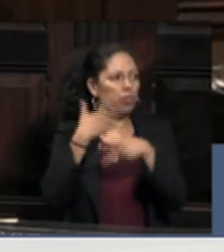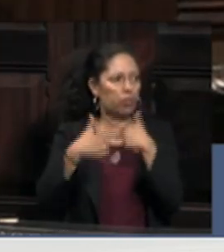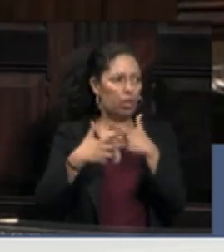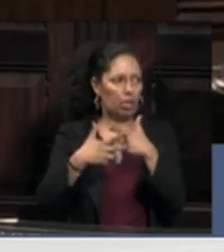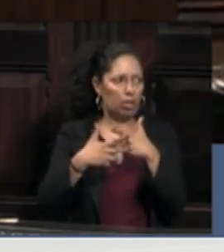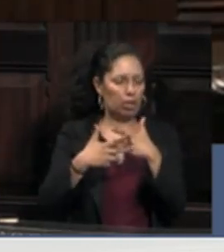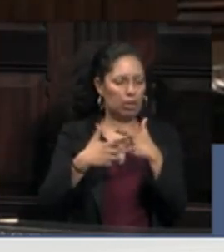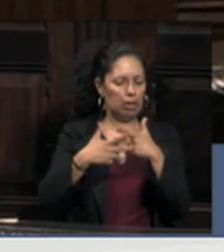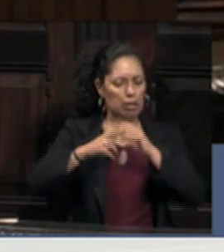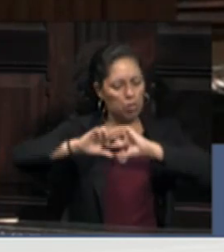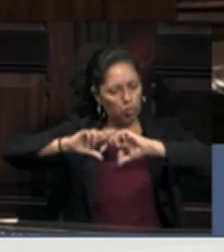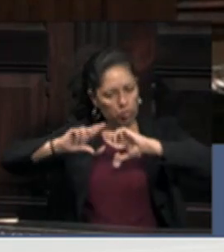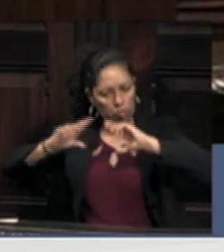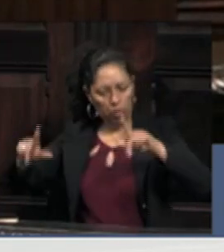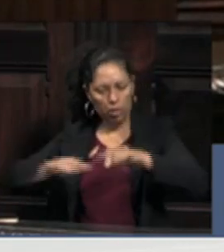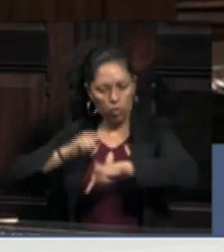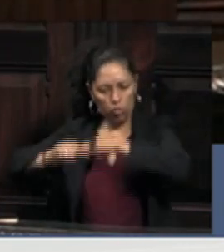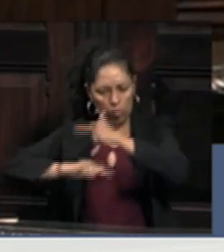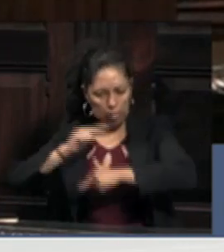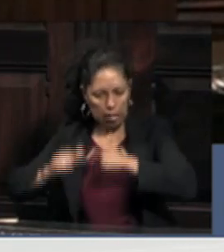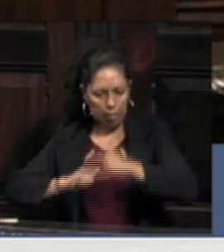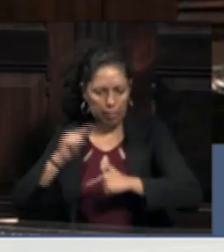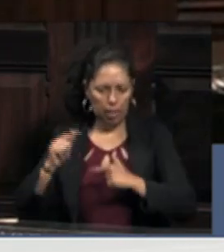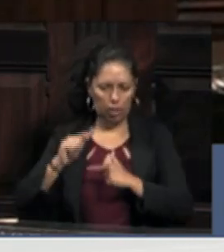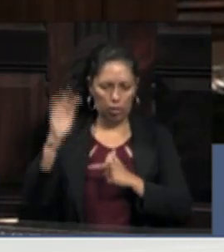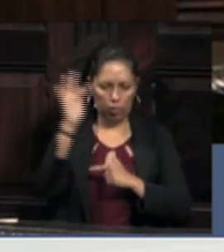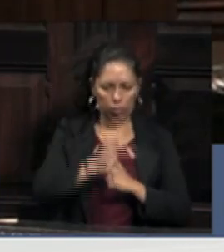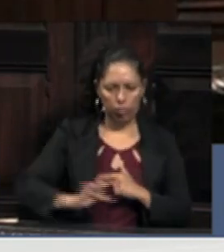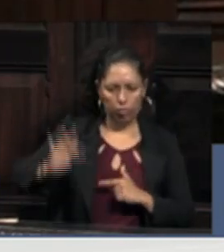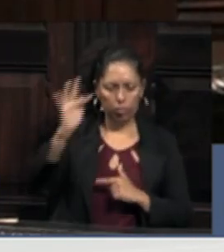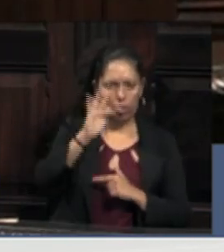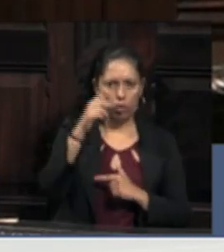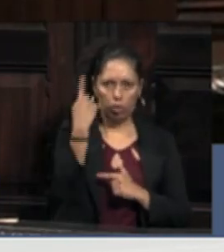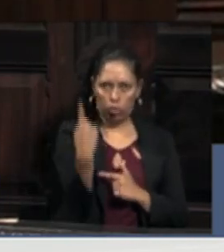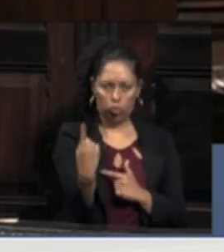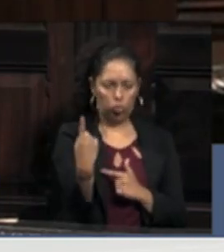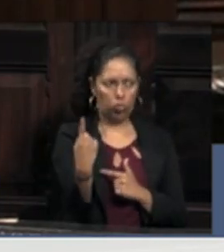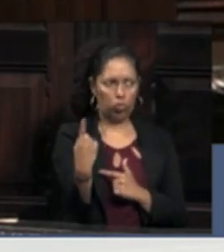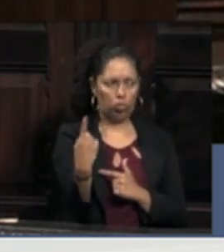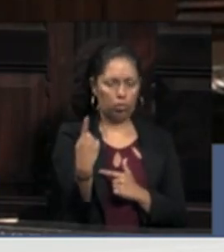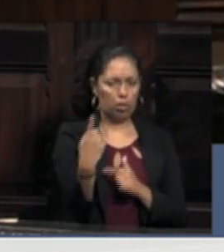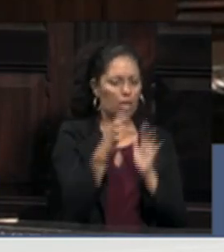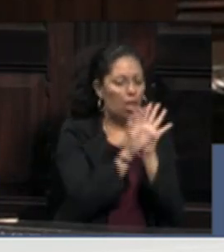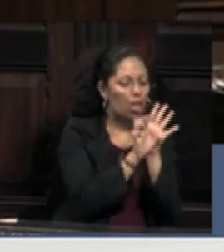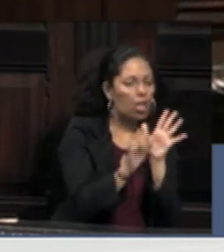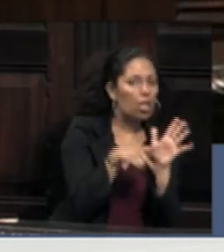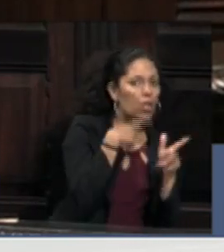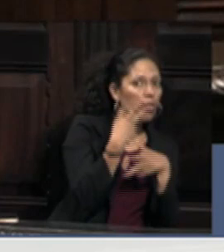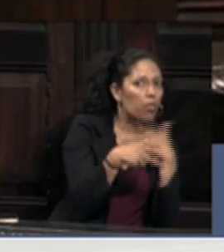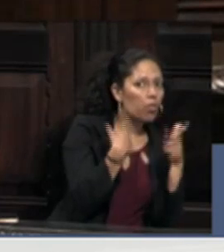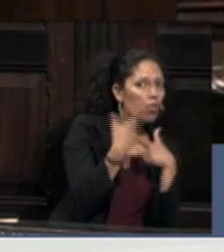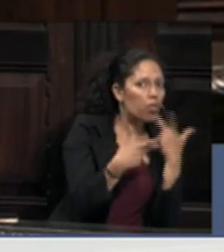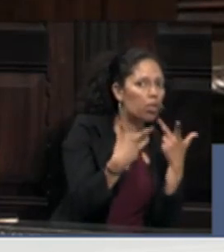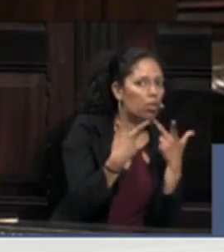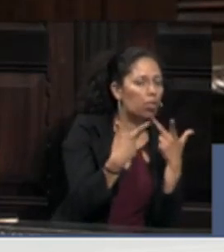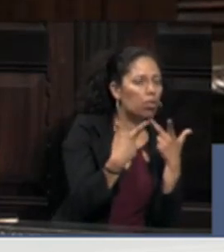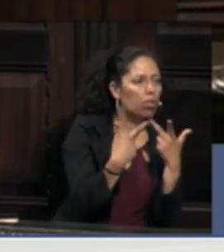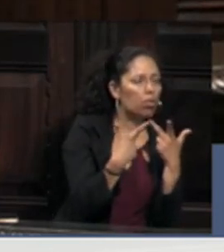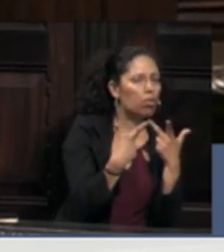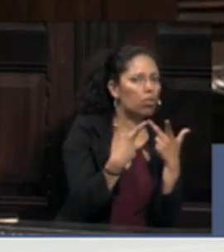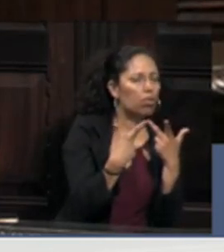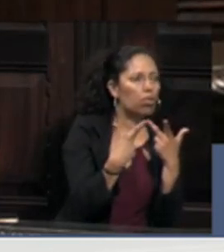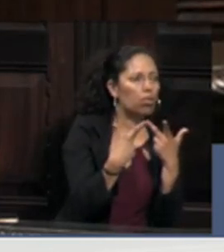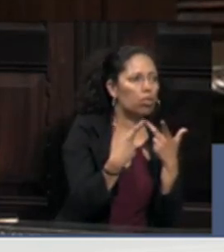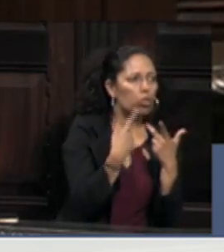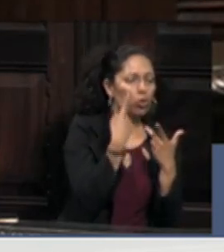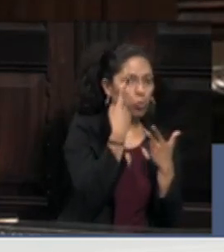à dedicação exclusiva dos professores, ela não reconhece que,